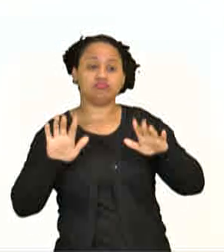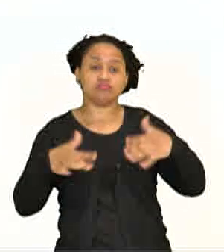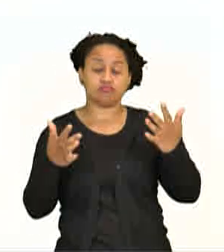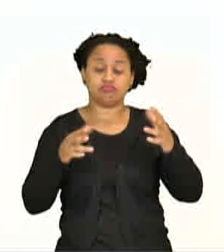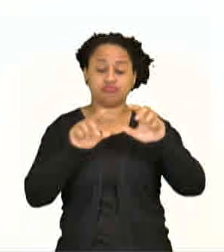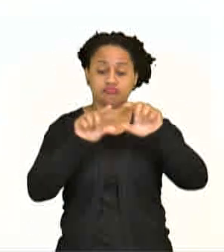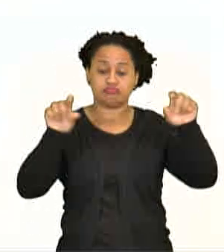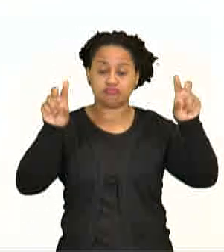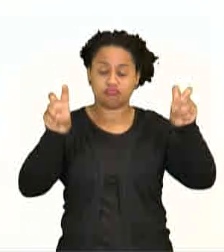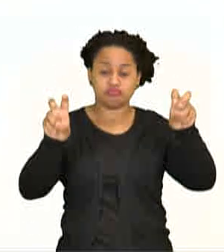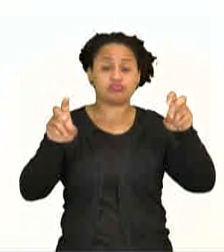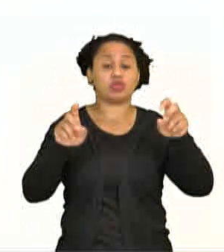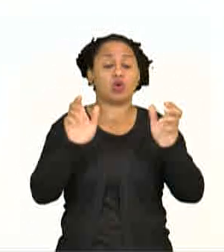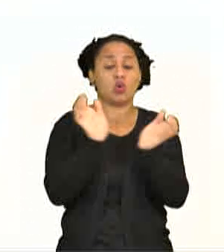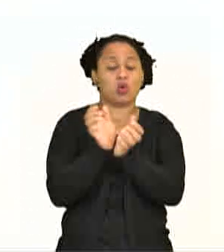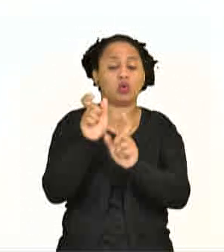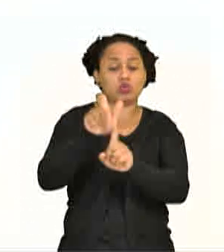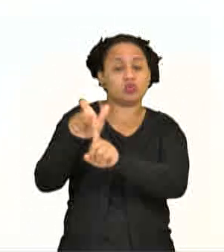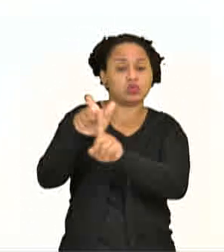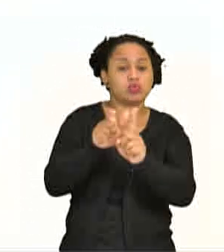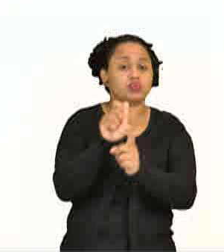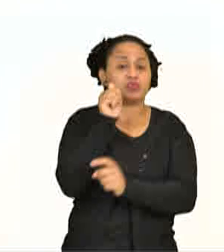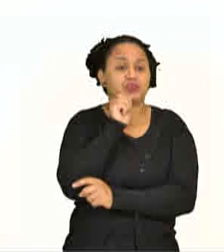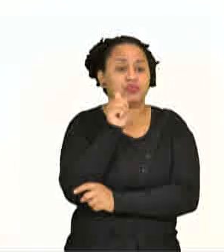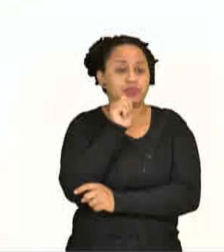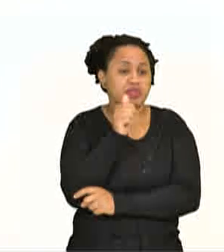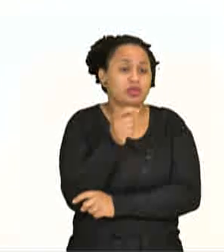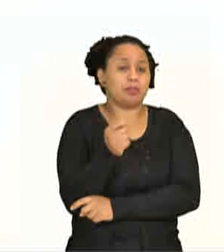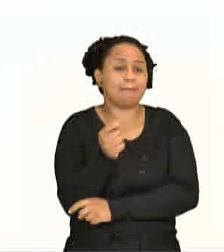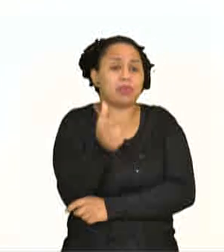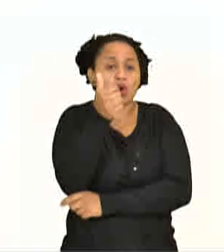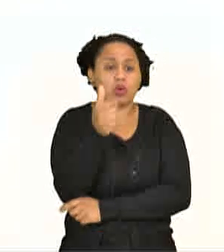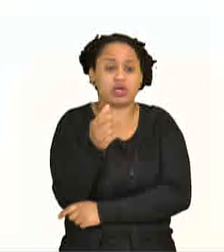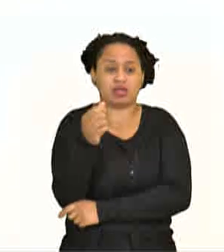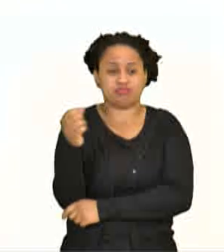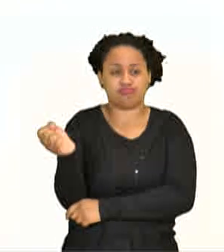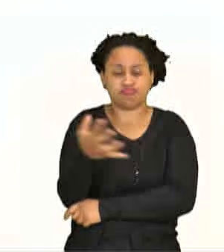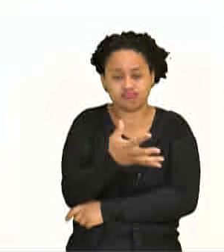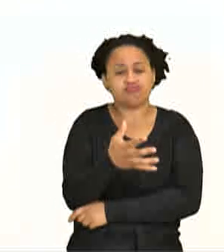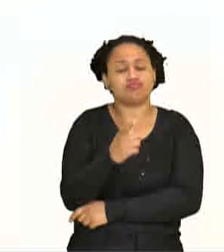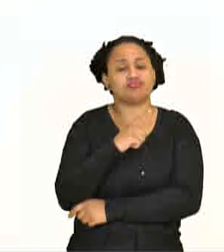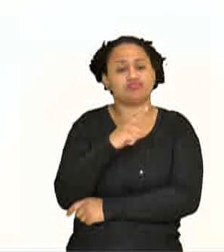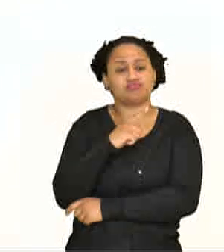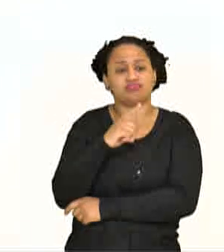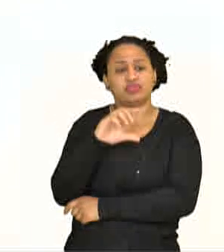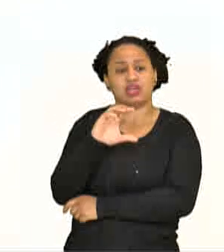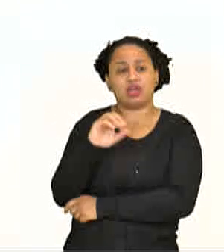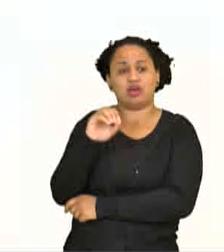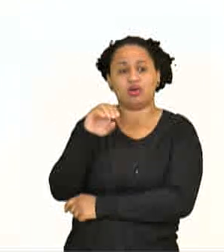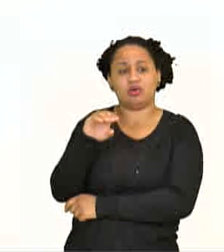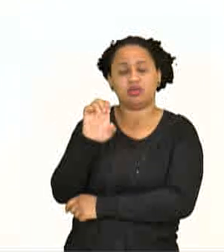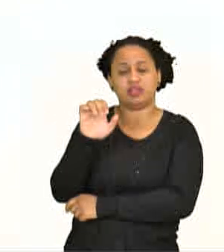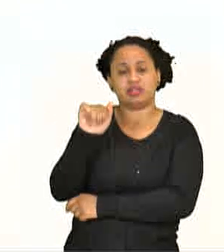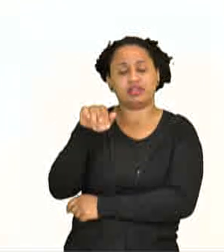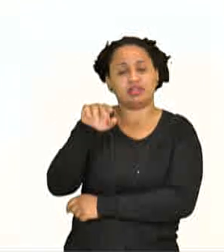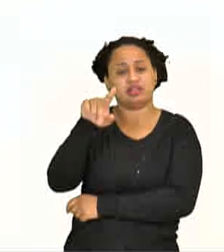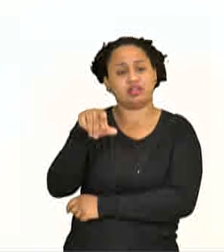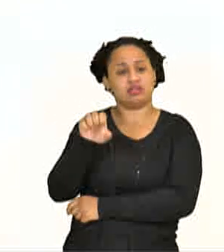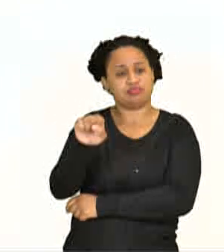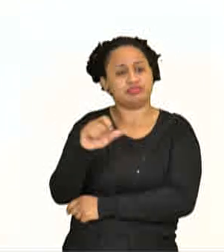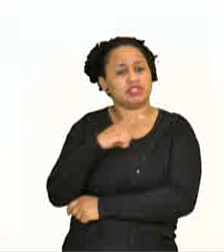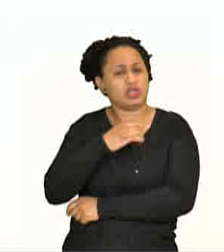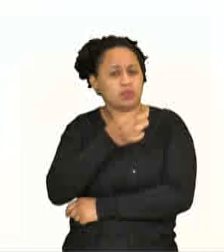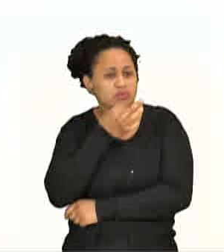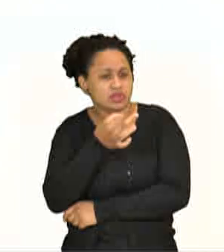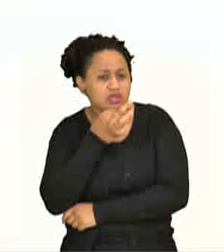nesse trecho, elenco feminino traz pouca novidade a Oceans? Será que tem uma opinião aqui? É possível compreender